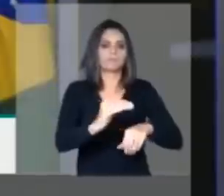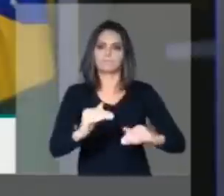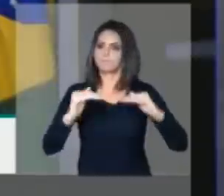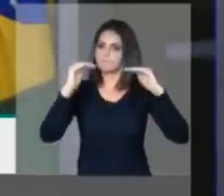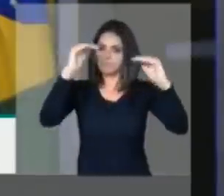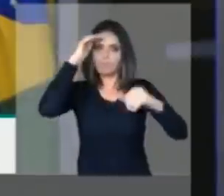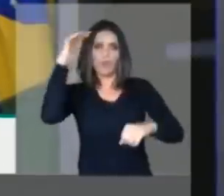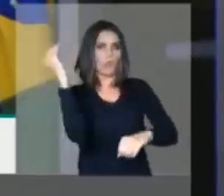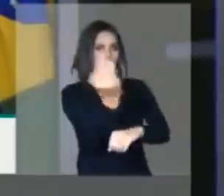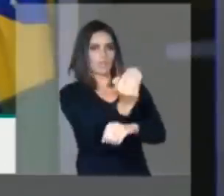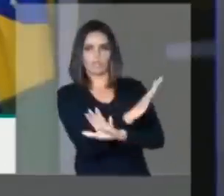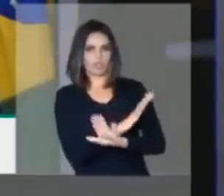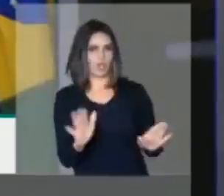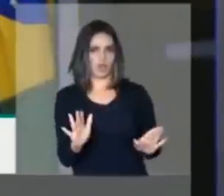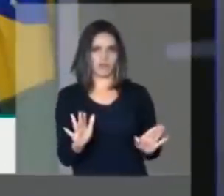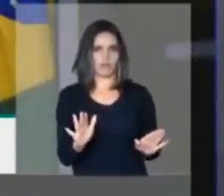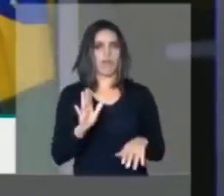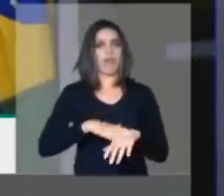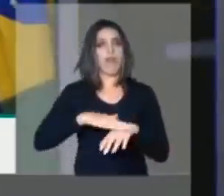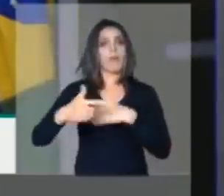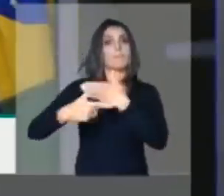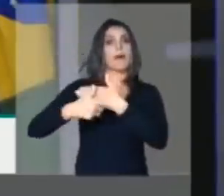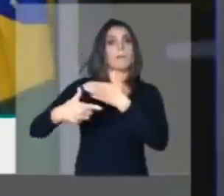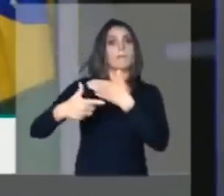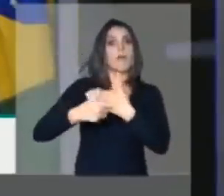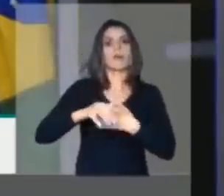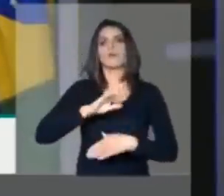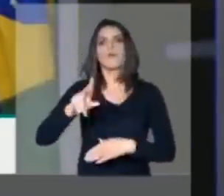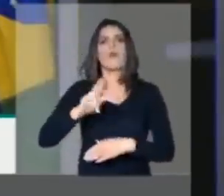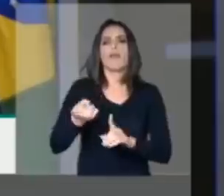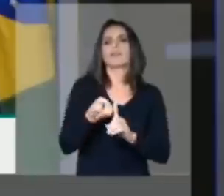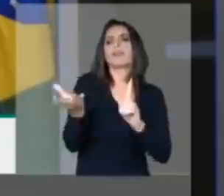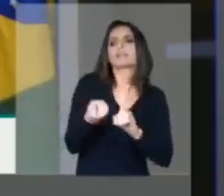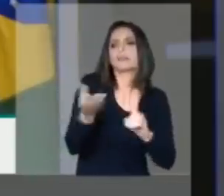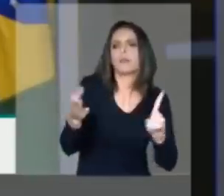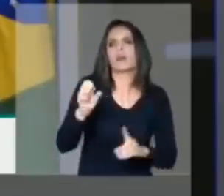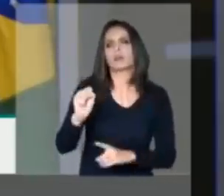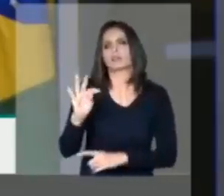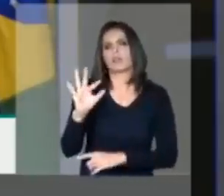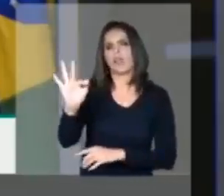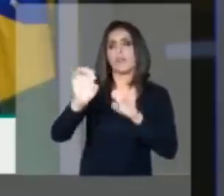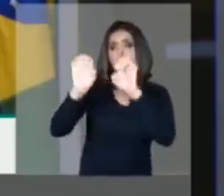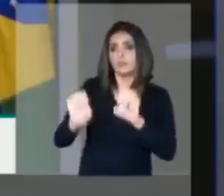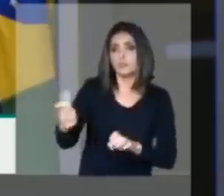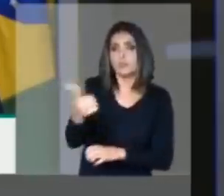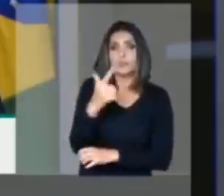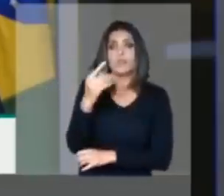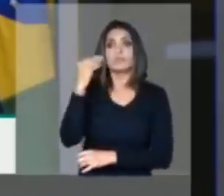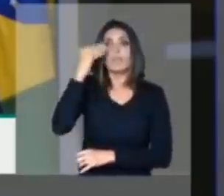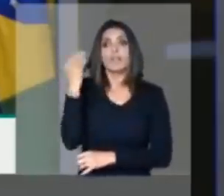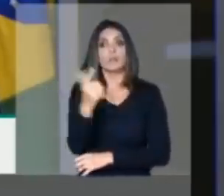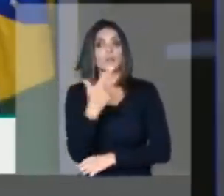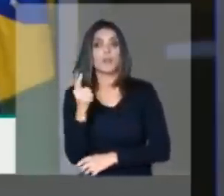seja cumprida. É justamente esse o papel, e não de ouvir testemunha. O Supremo não tem estrutura para isso, não tem experiência para